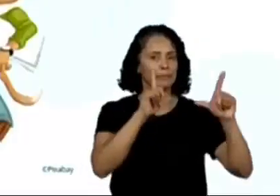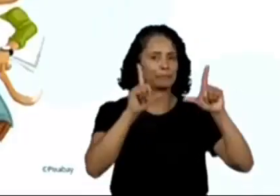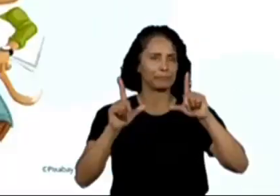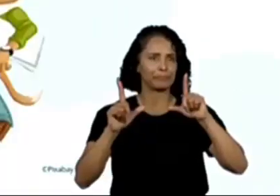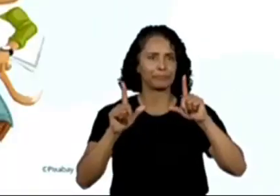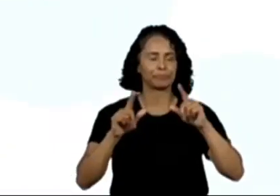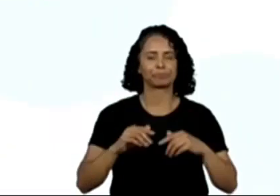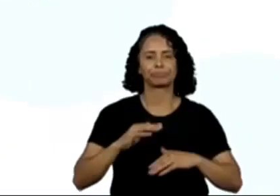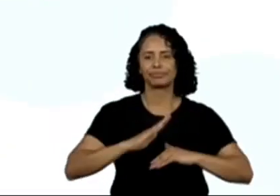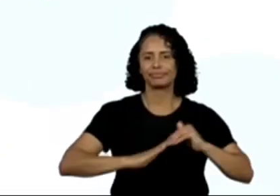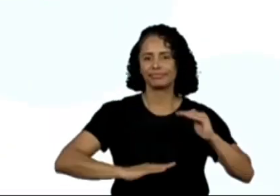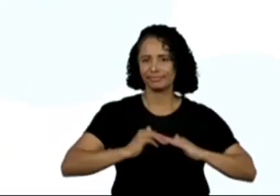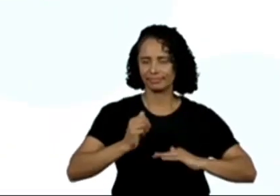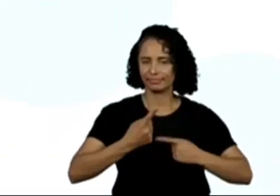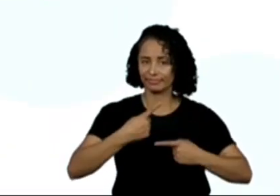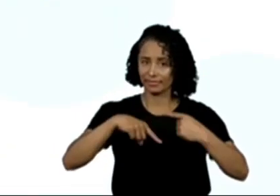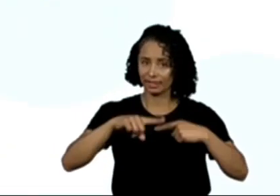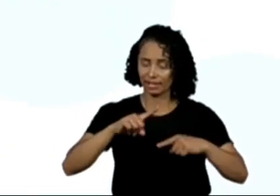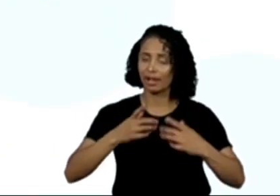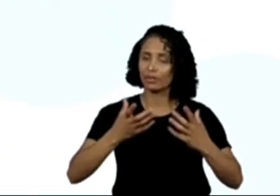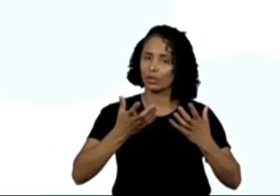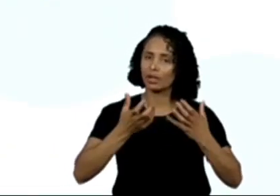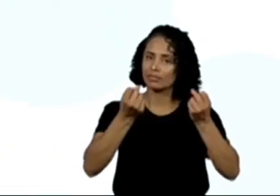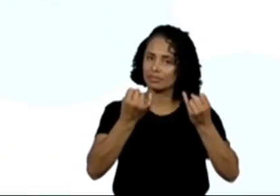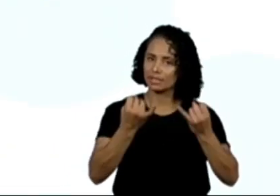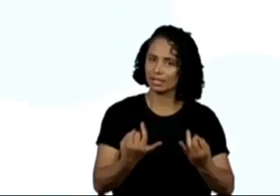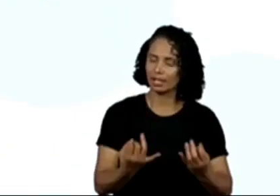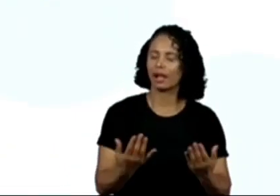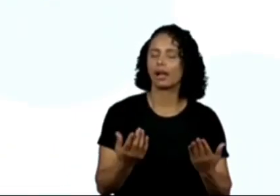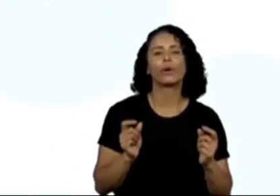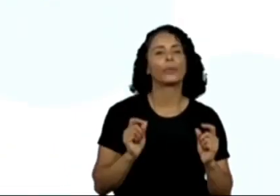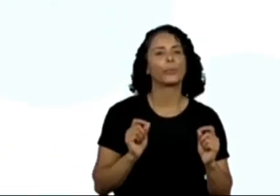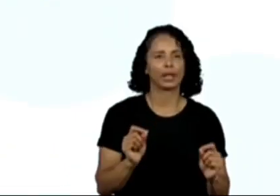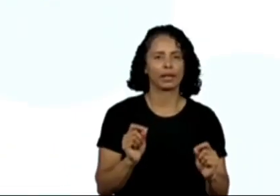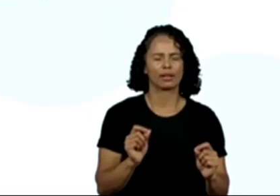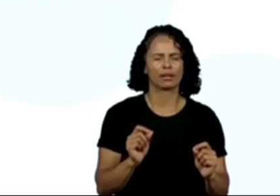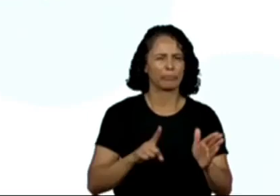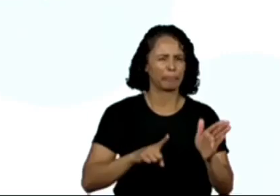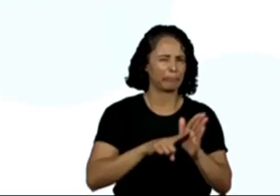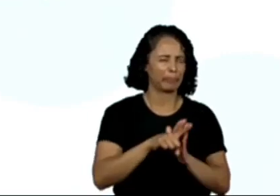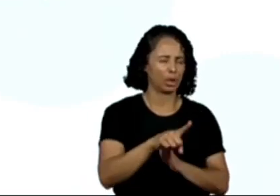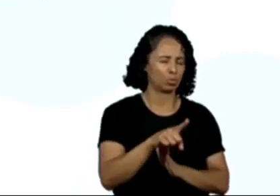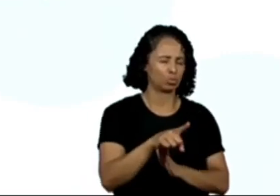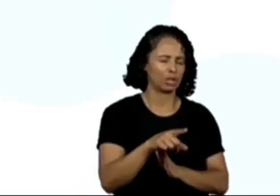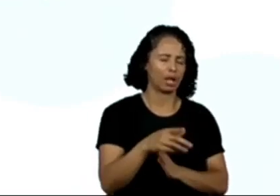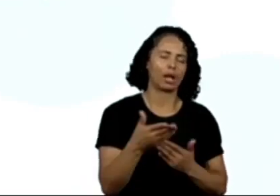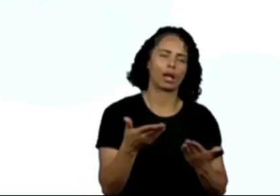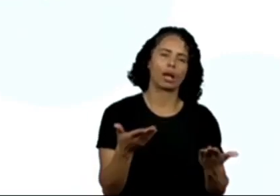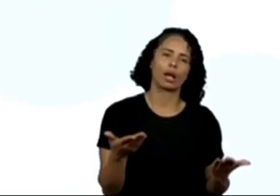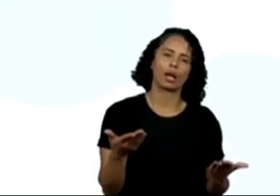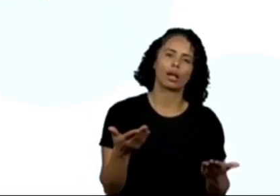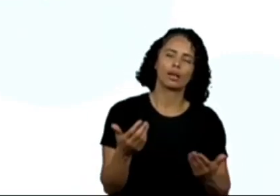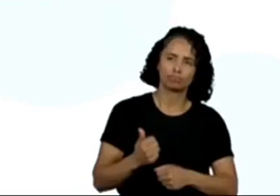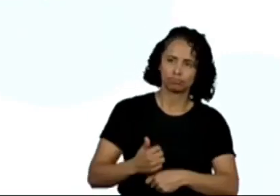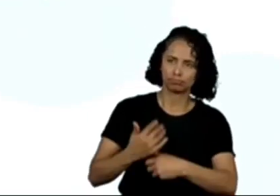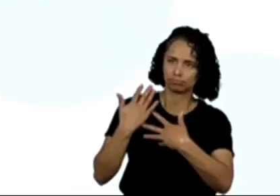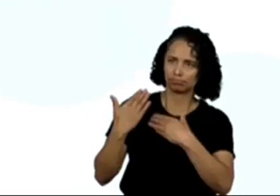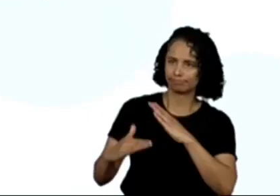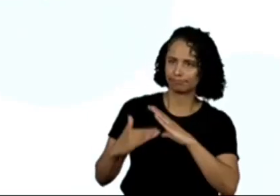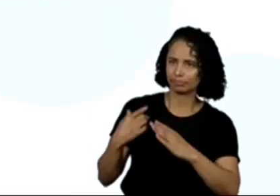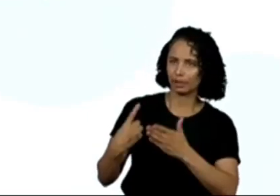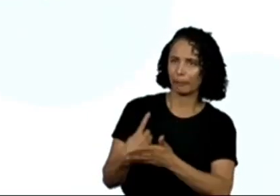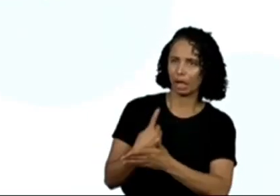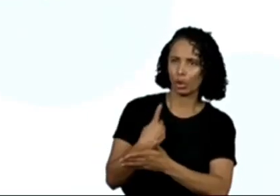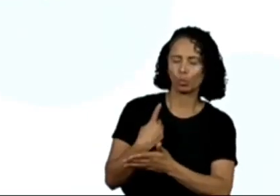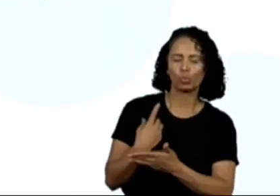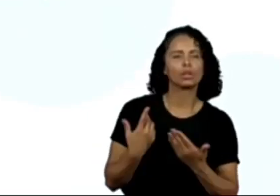a habilidade, que aí eu queria falar para vocês, que até perguntaram isso no início da aula, né? Eu queria fazer a ressalva hoje.